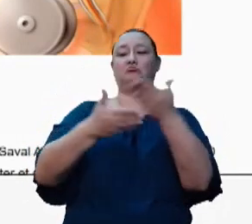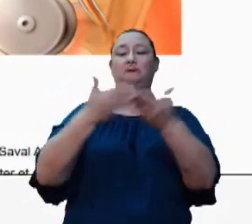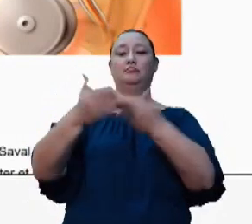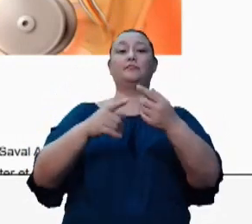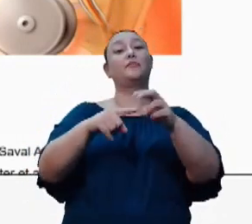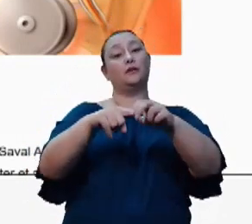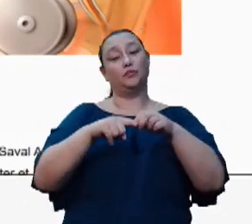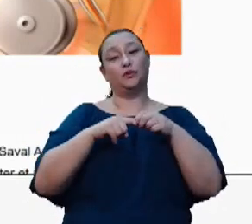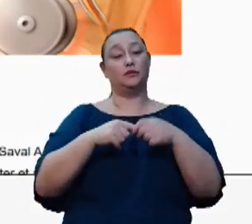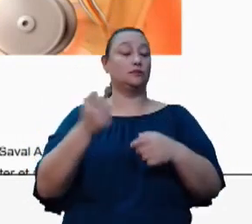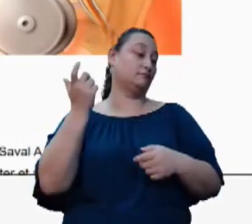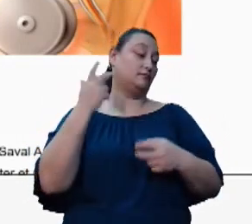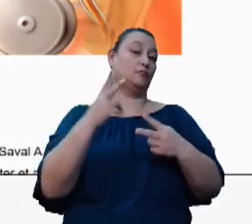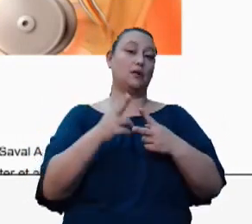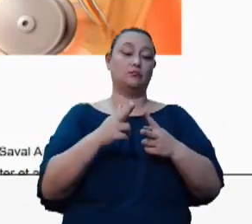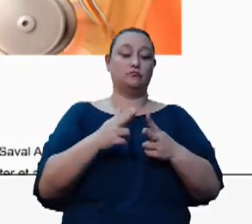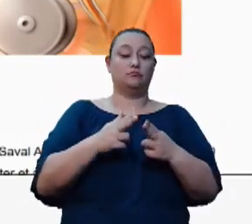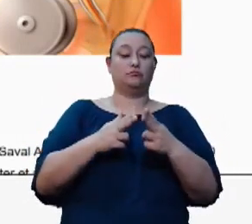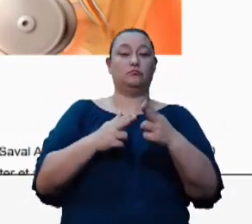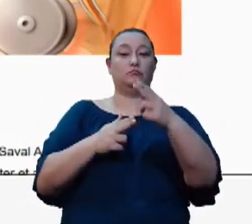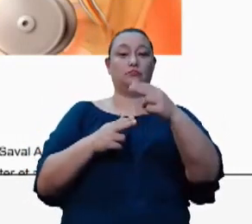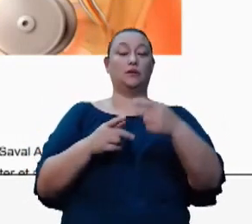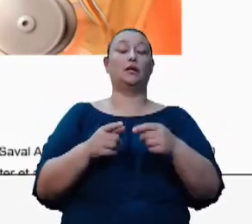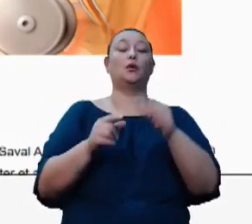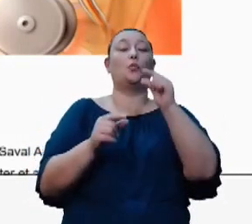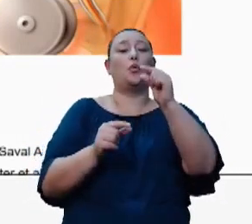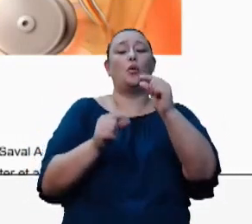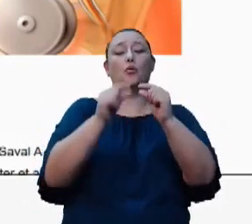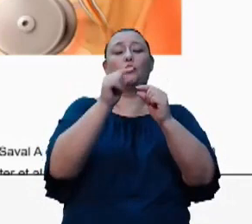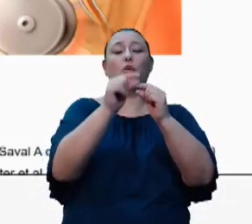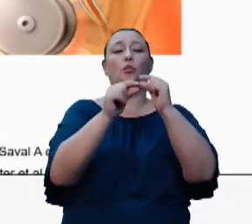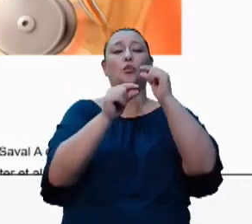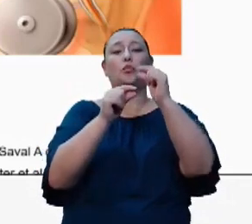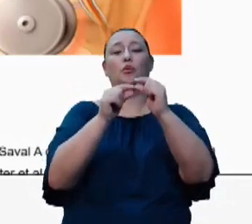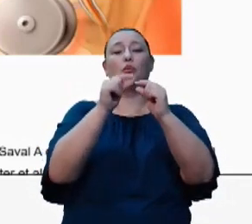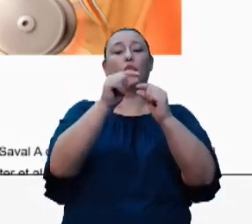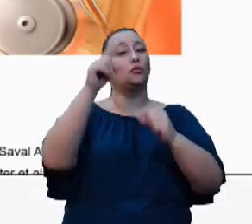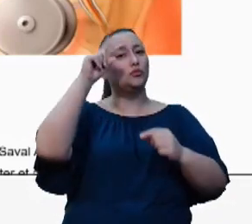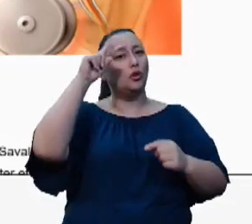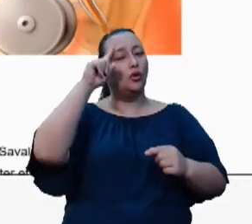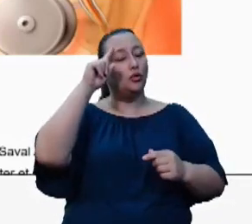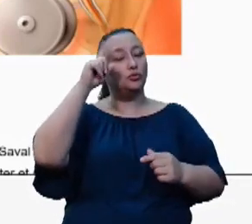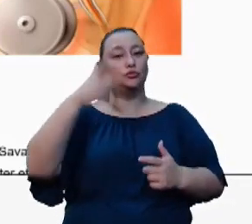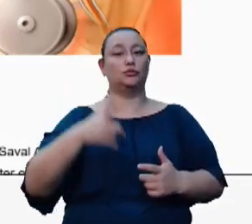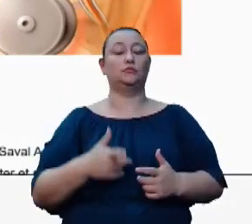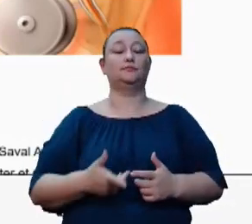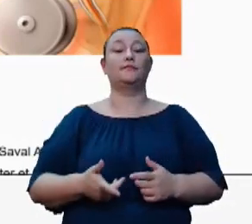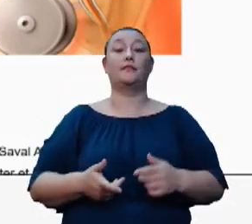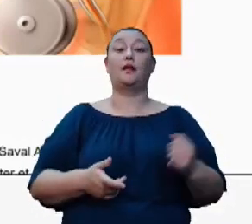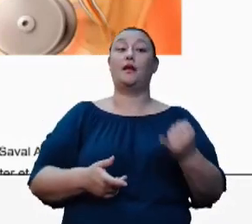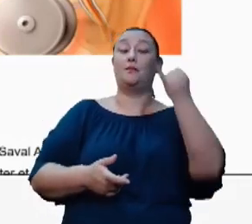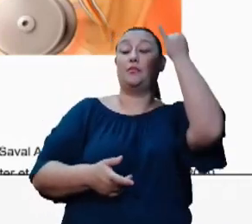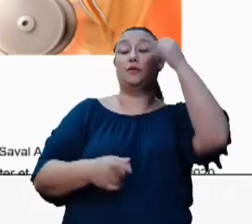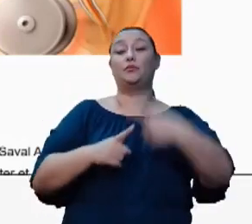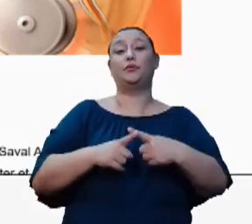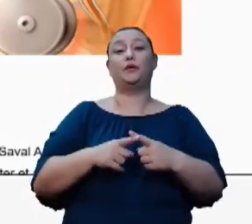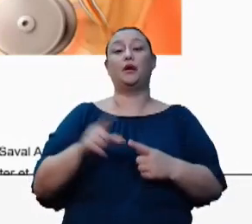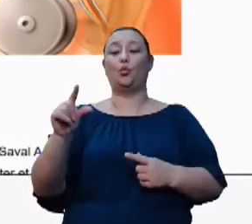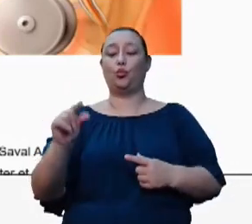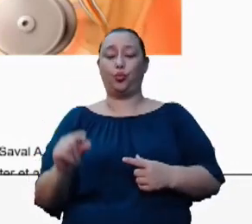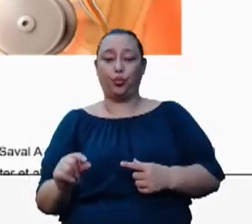qual é preciso pequenas doses para realizar a função, tendo como vantagem a mínima concentração